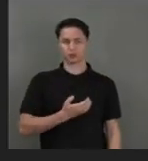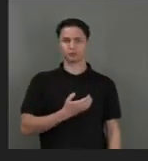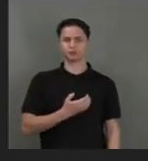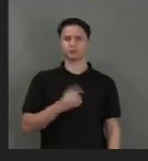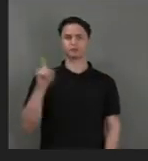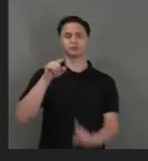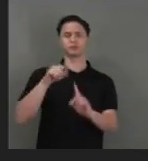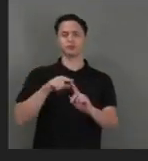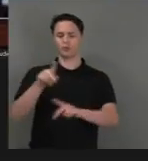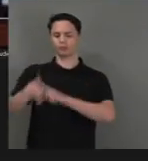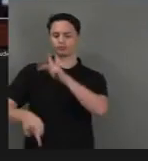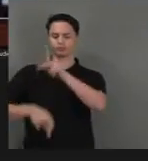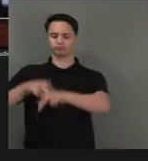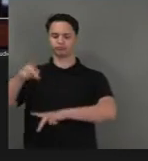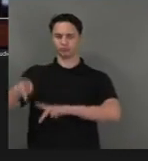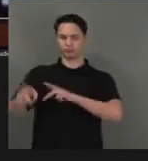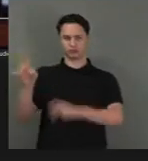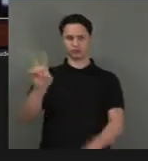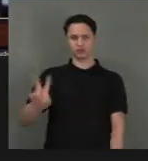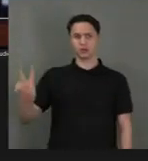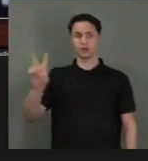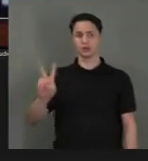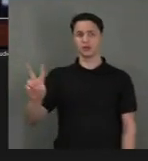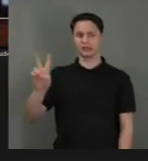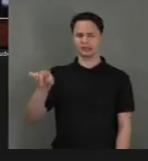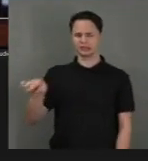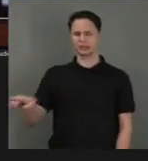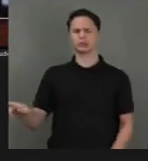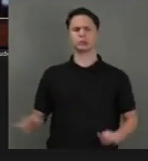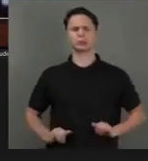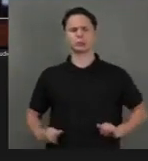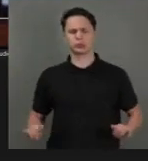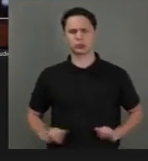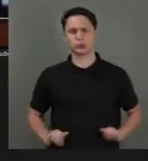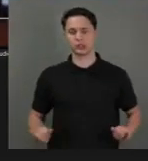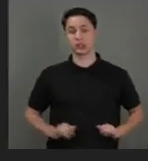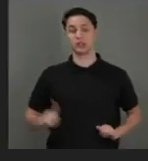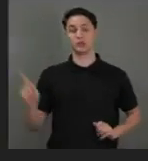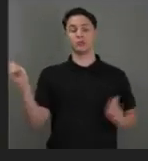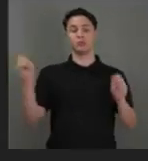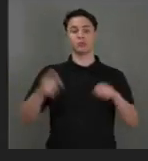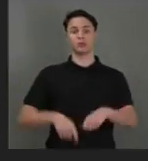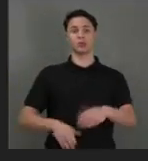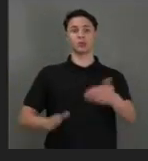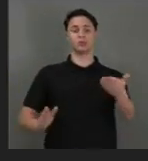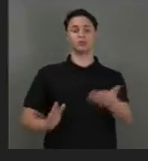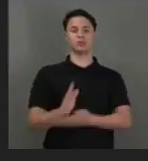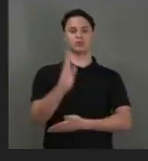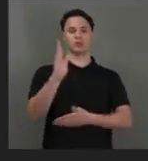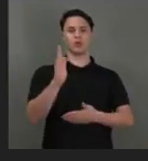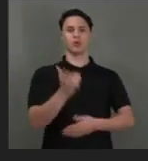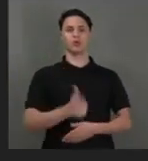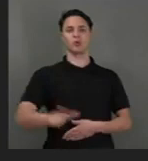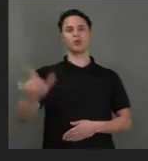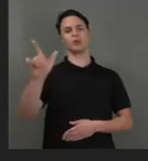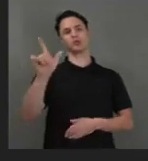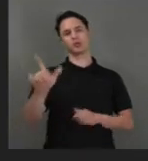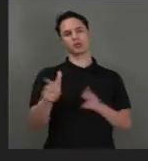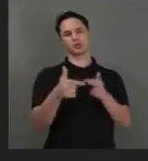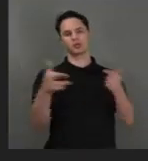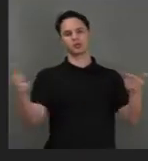Para que o povo venezuelano sofrido legitime mais um delírio tirânico